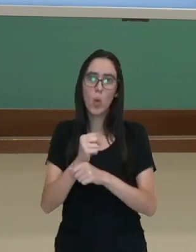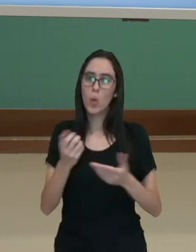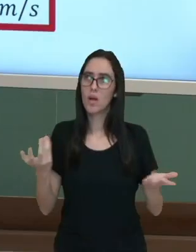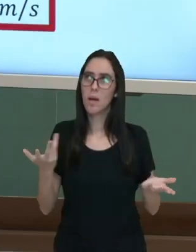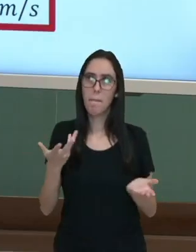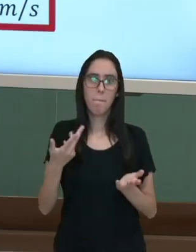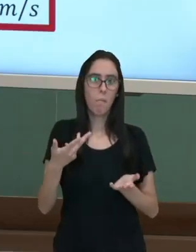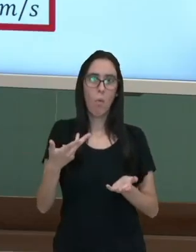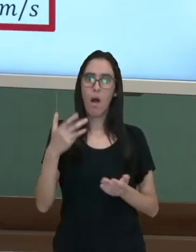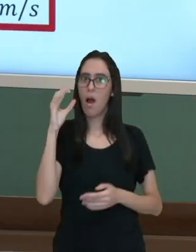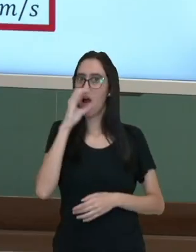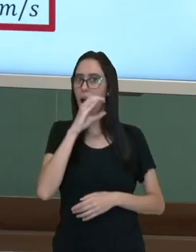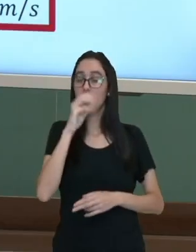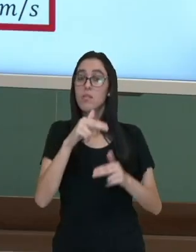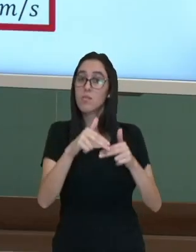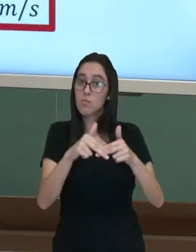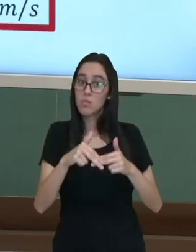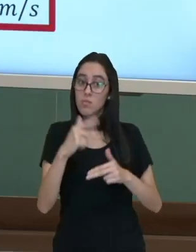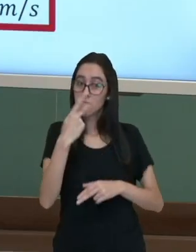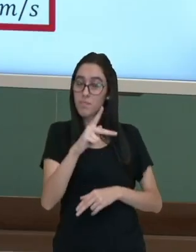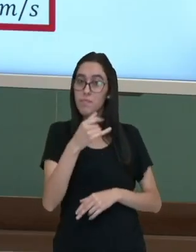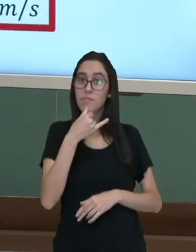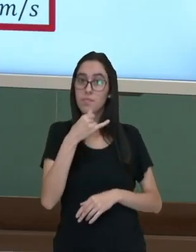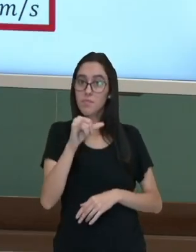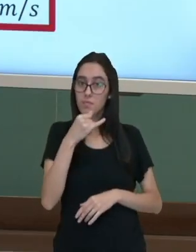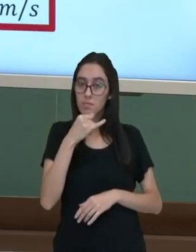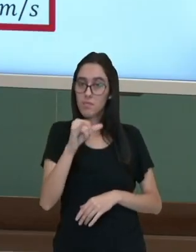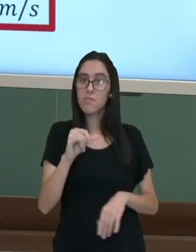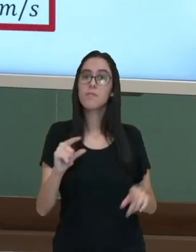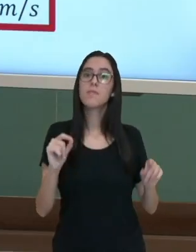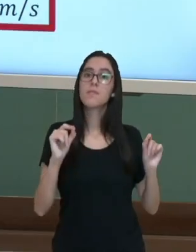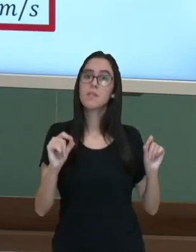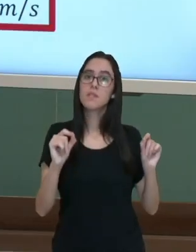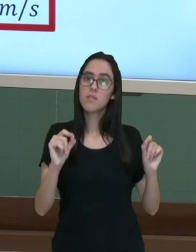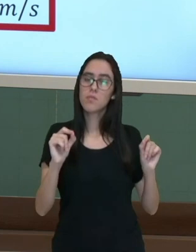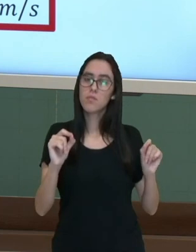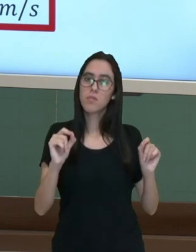isso que a energia, nesse caso, necessária, que seria uma energia cinética,